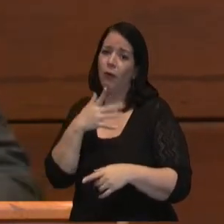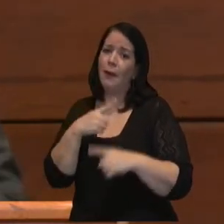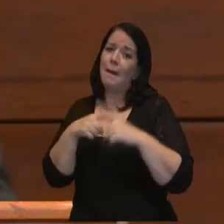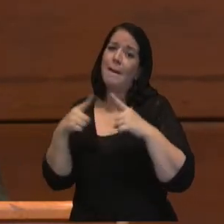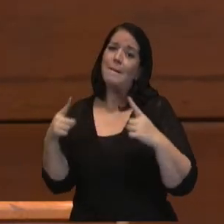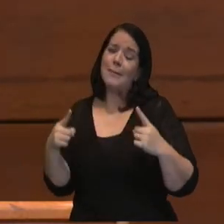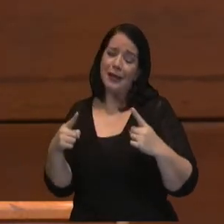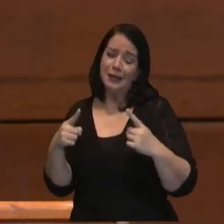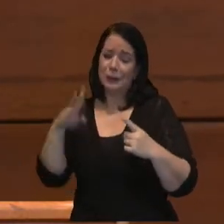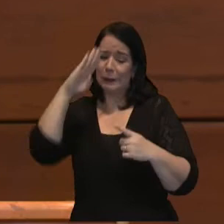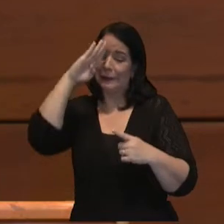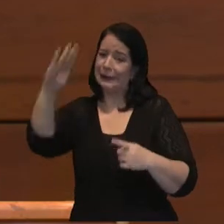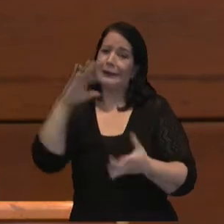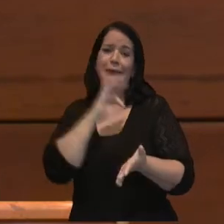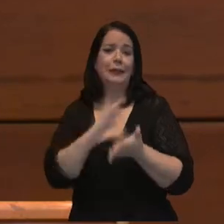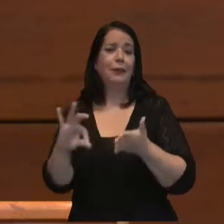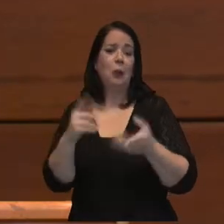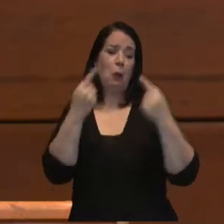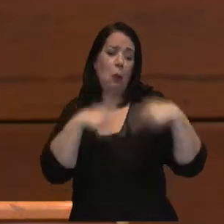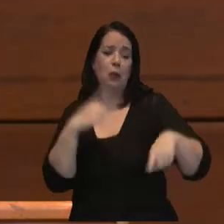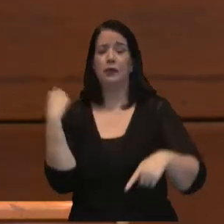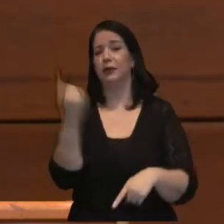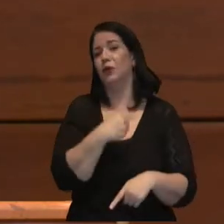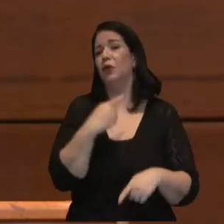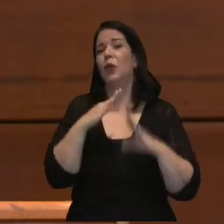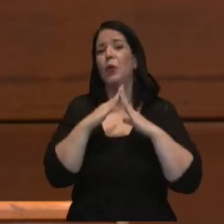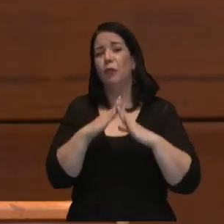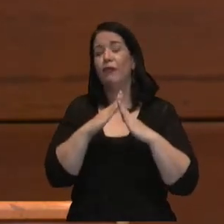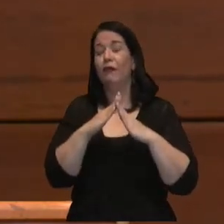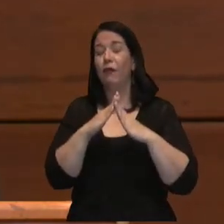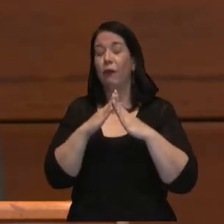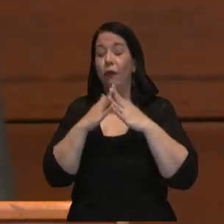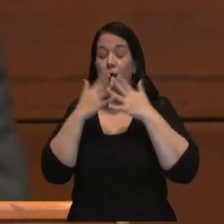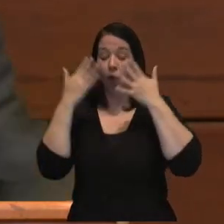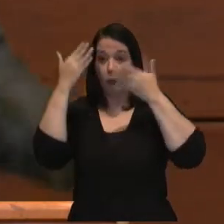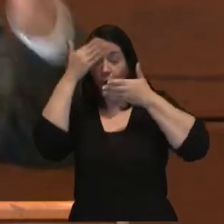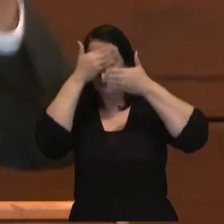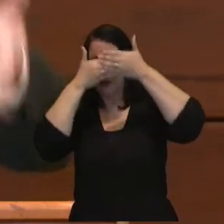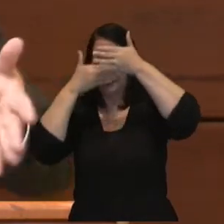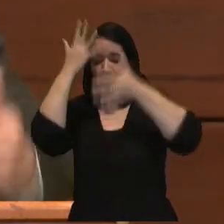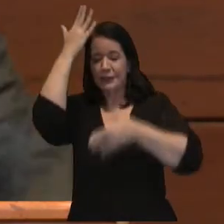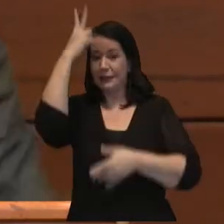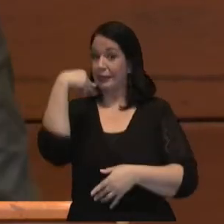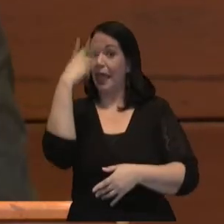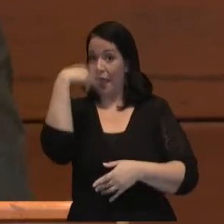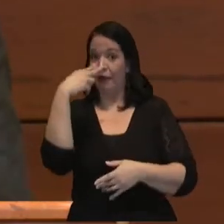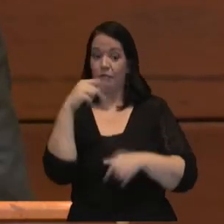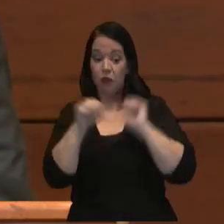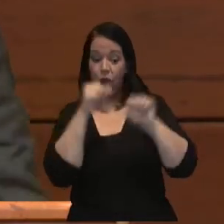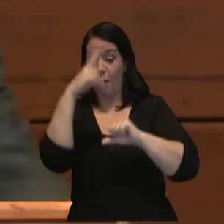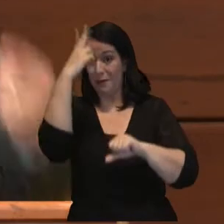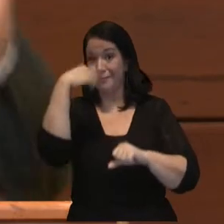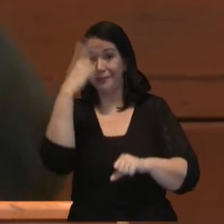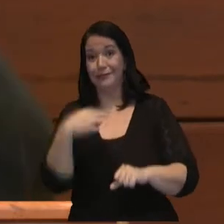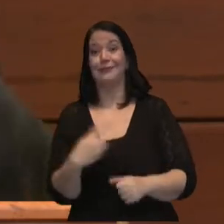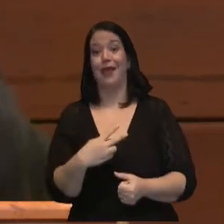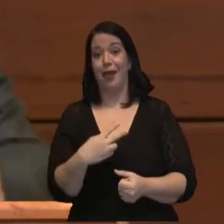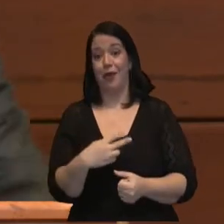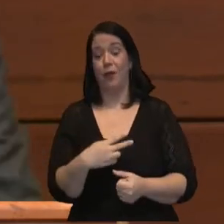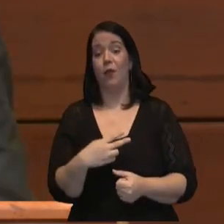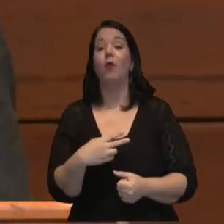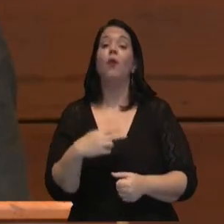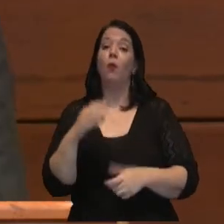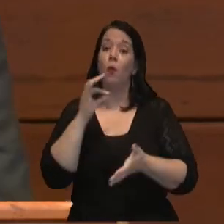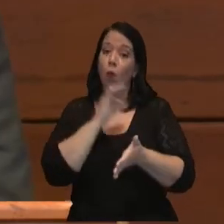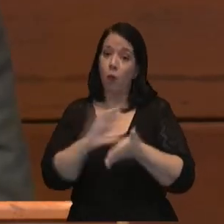agora. E o verso 18 nos mostra a oração que ele fez: Senhor, segue essa gente de cegueira. E realmente